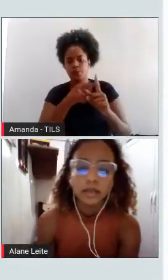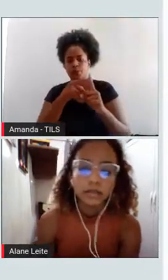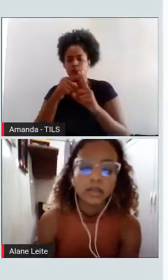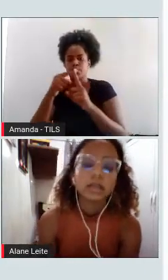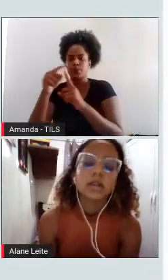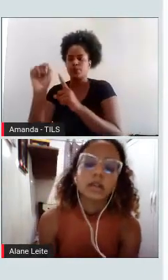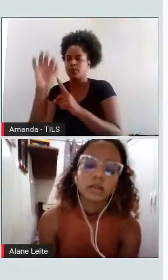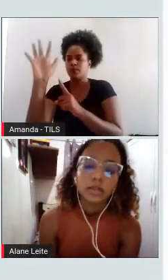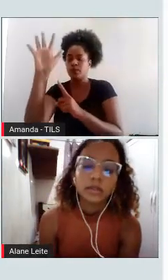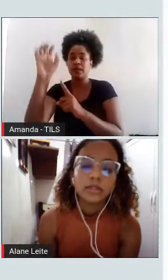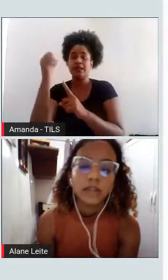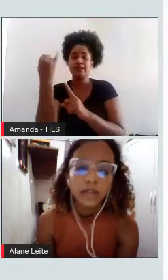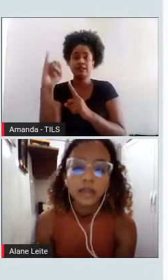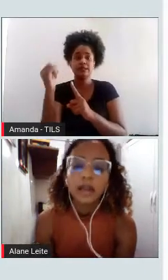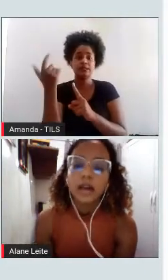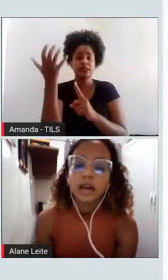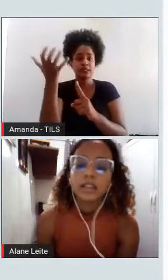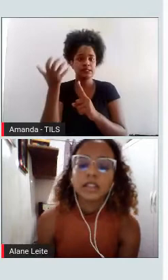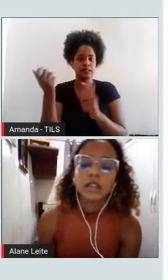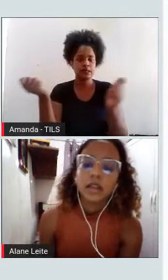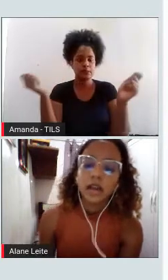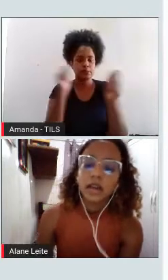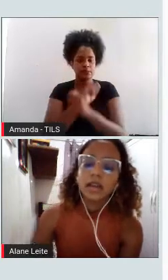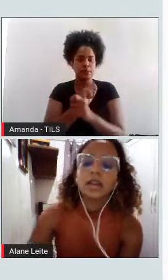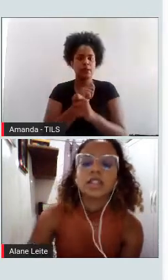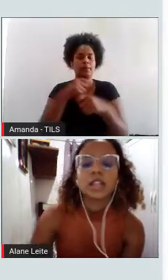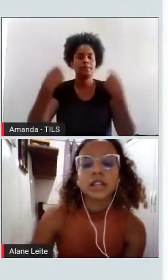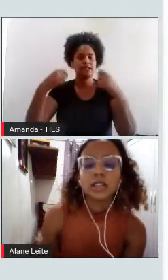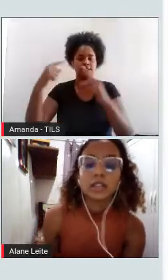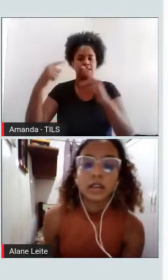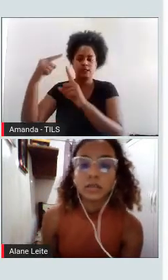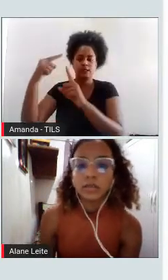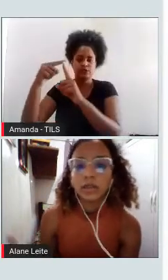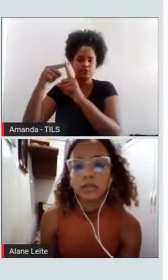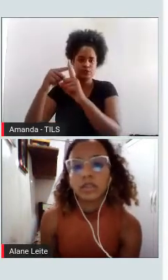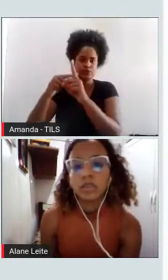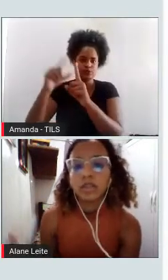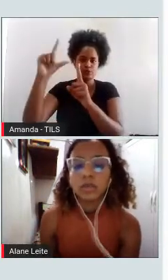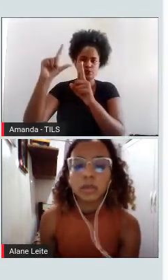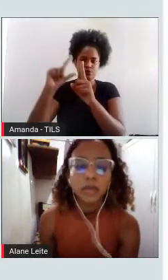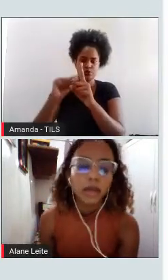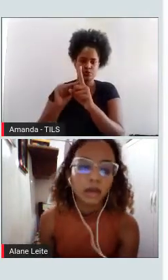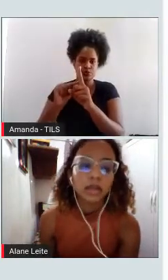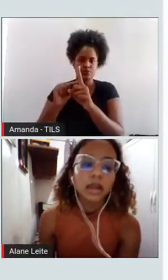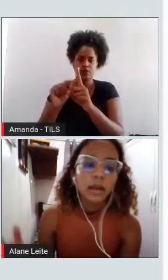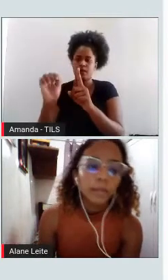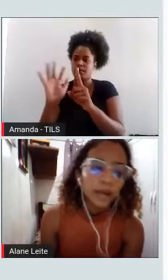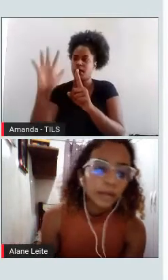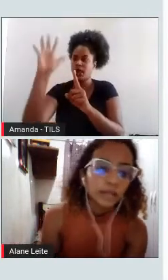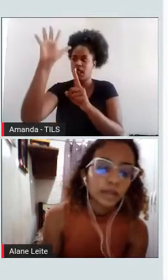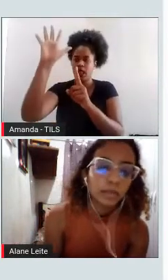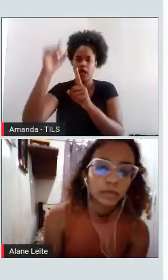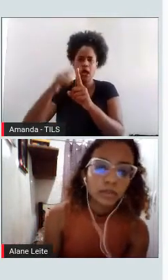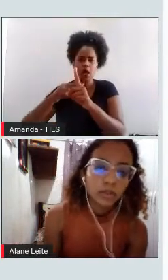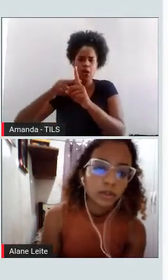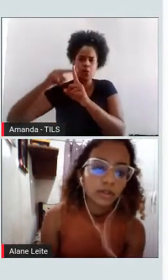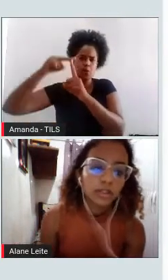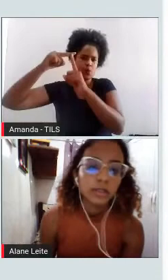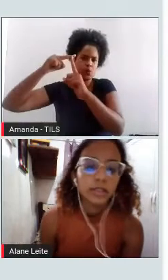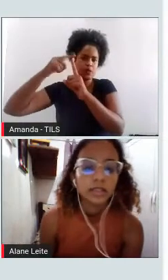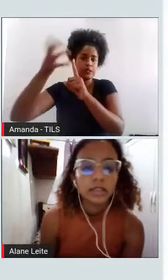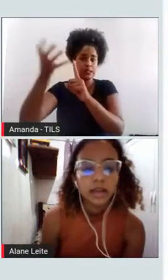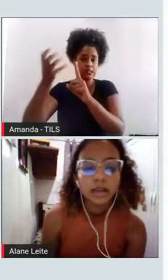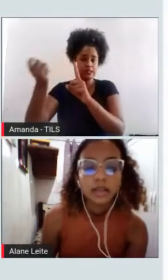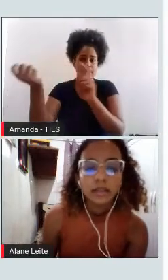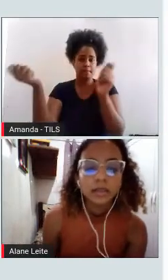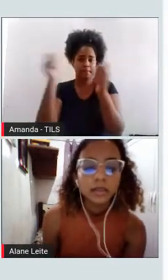de temperatura. Como eu também falei, a gente aqui na chaleira, a gente está com uma temperatura bem alta. Para passar para o sólido, a gente